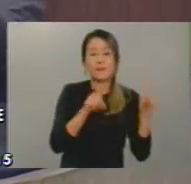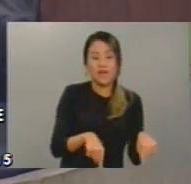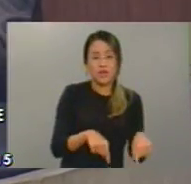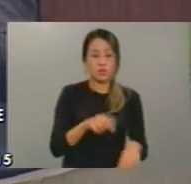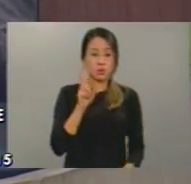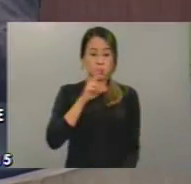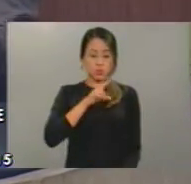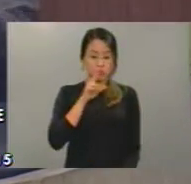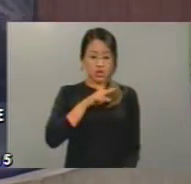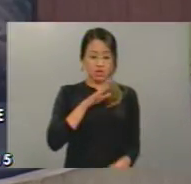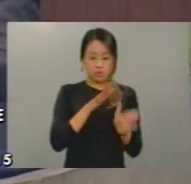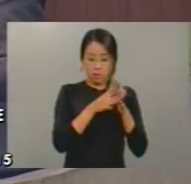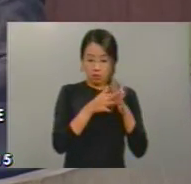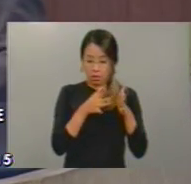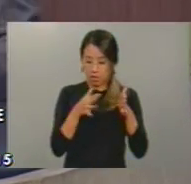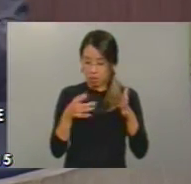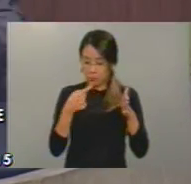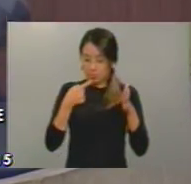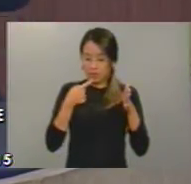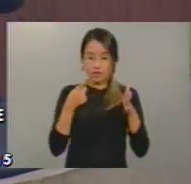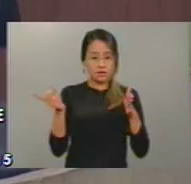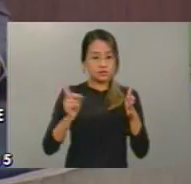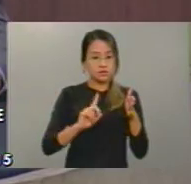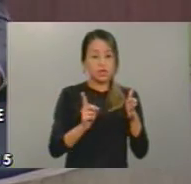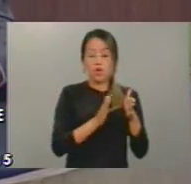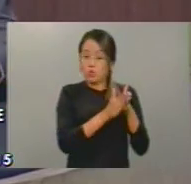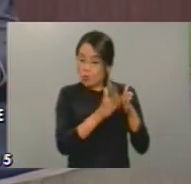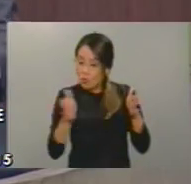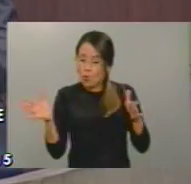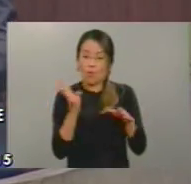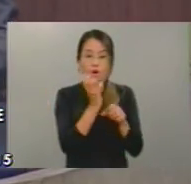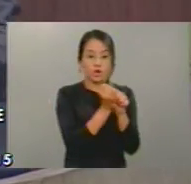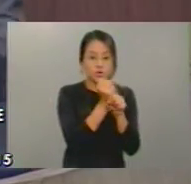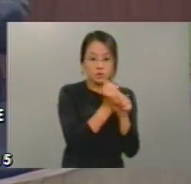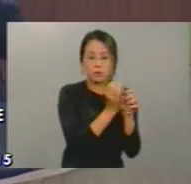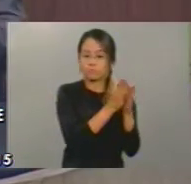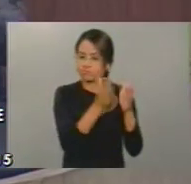de situações de motim e rebelião. Houve um homicídio.